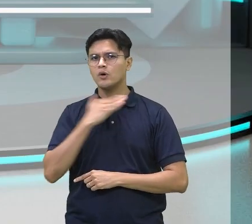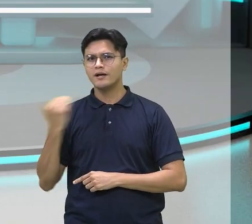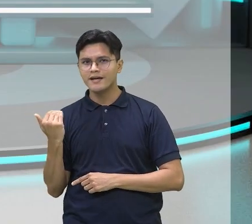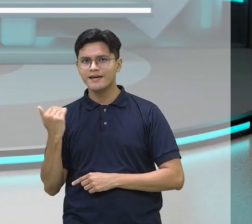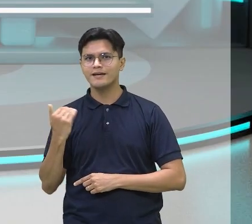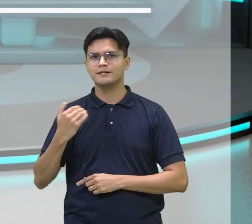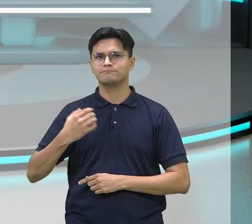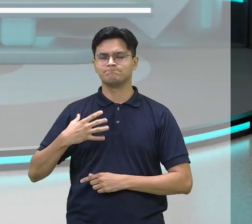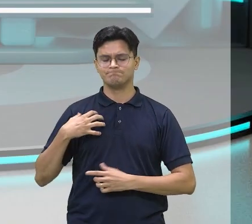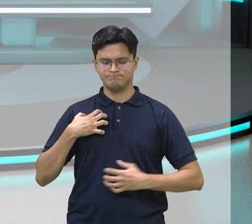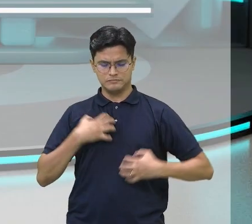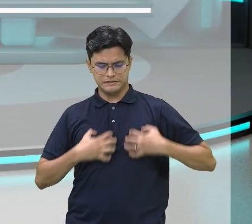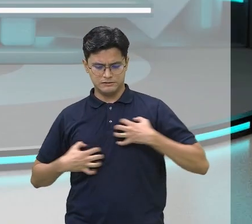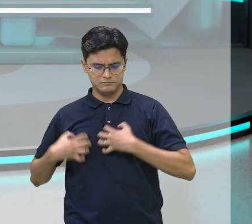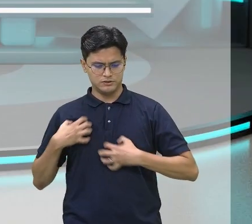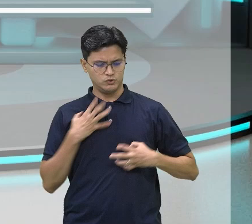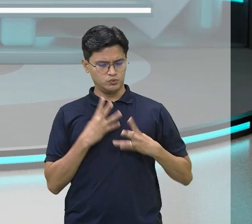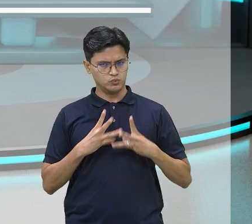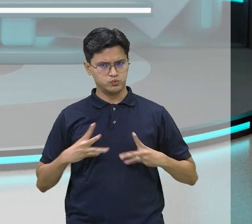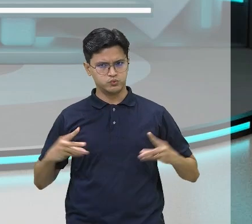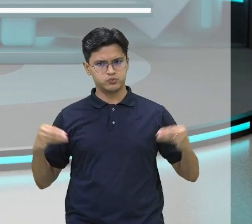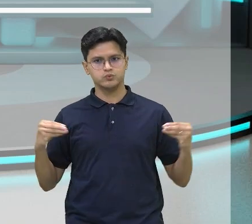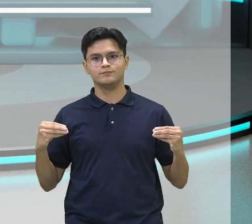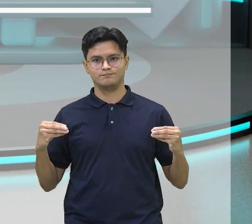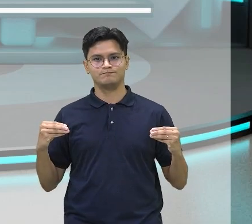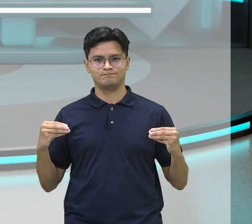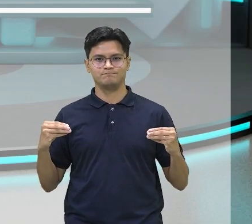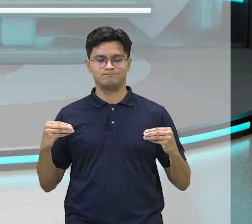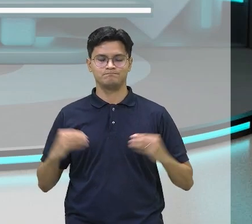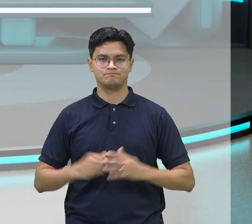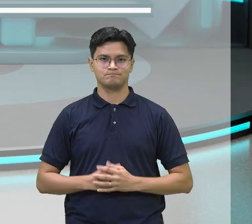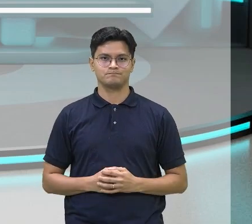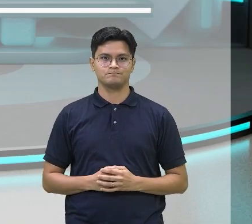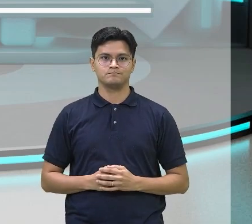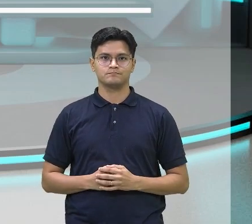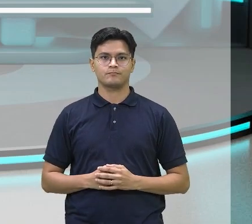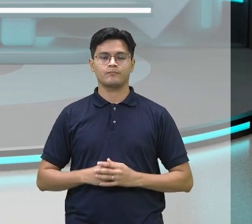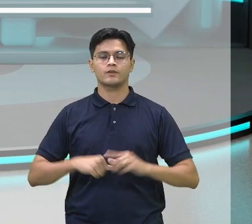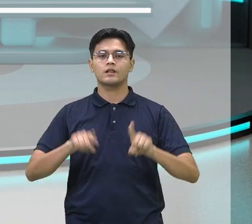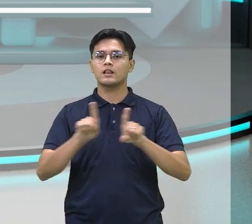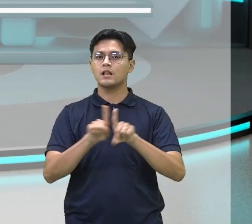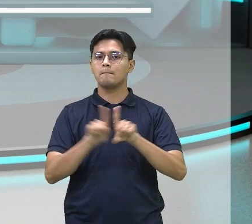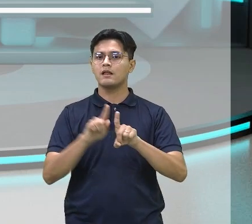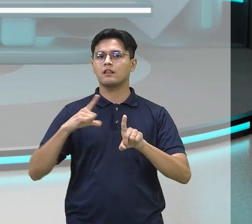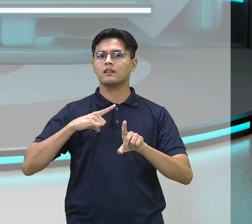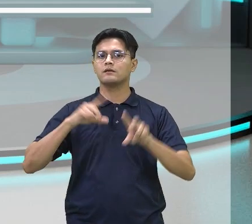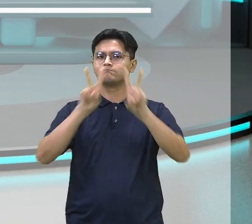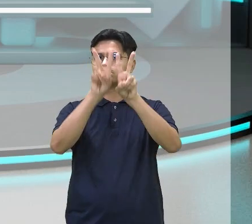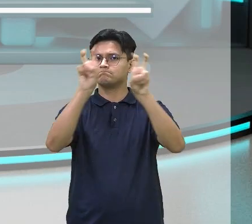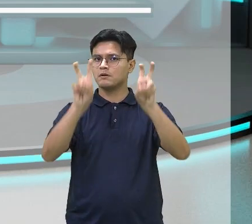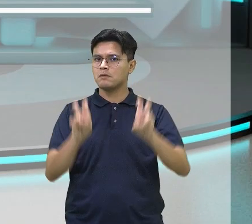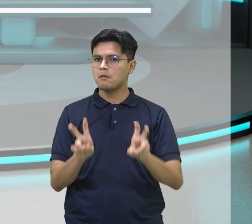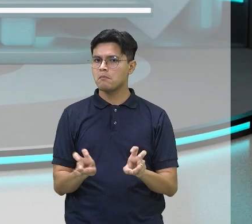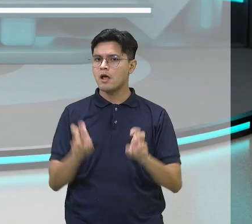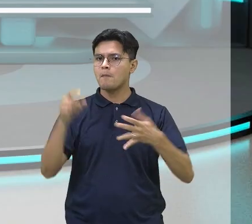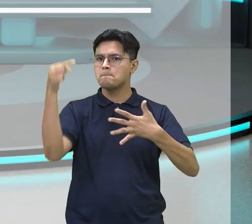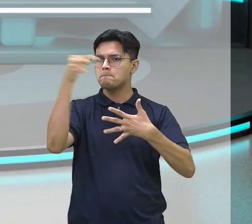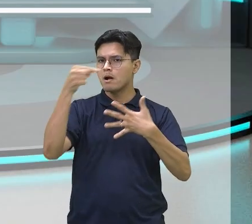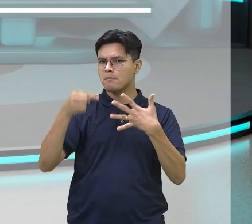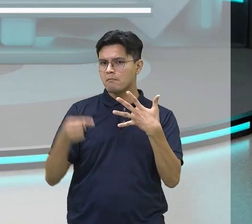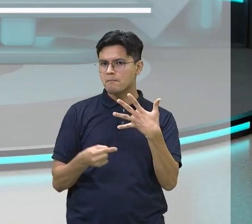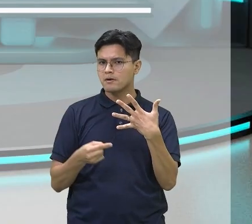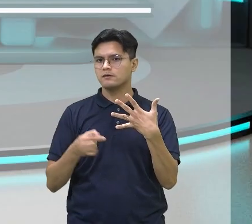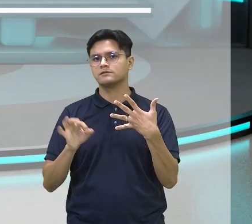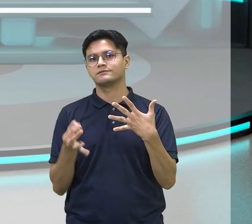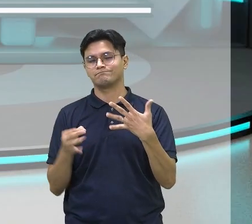ele morrendo, iria o quê? Passar, certo? E aí nós temos as temáticas desse nosso poema, Se Eu Morresse